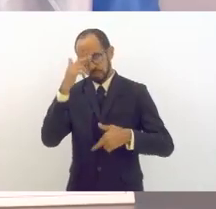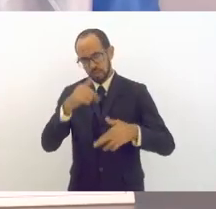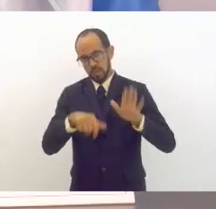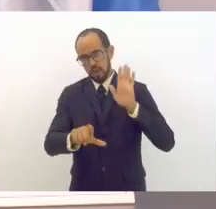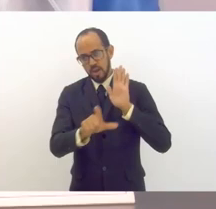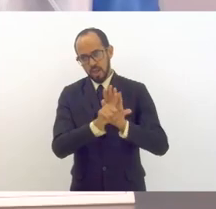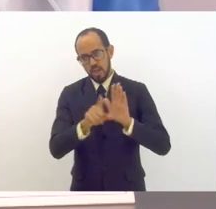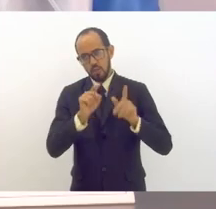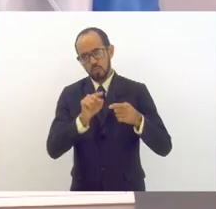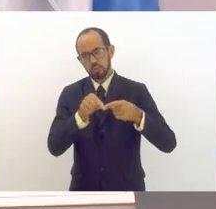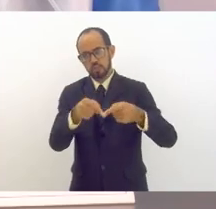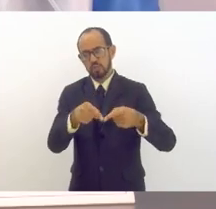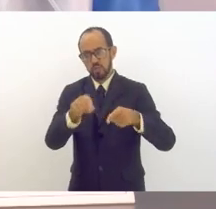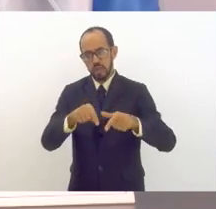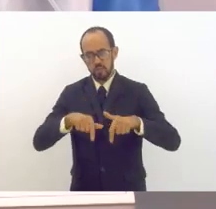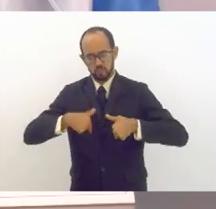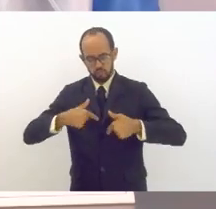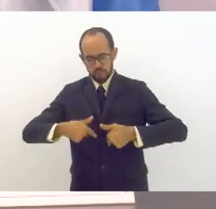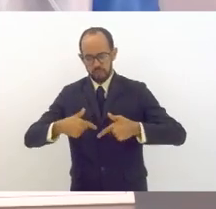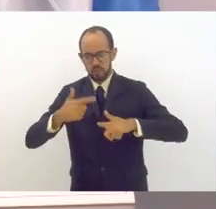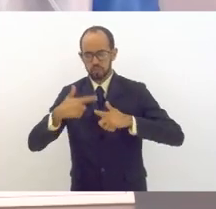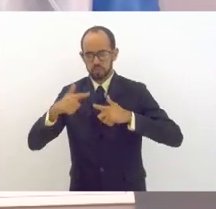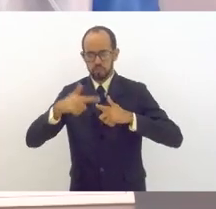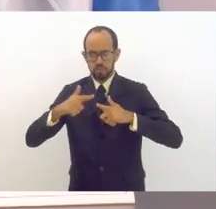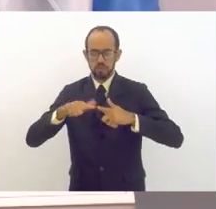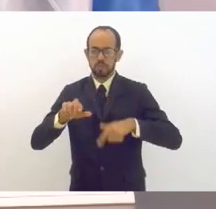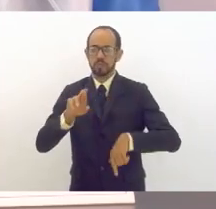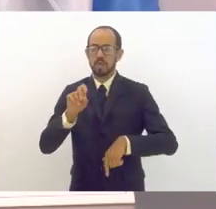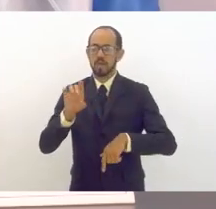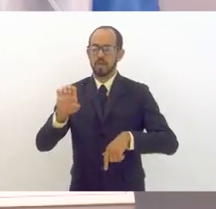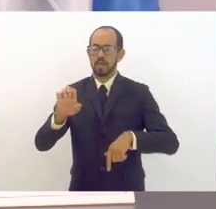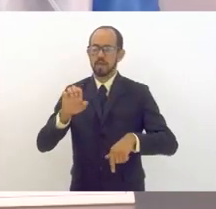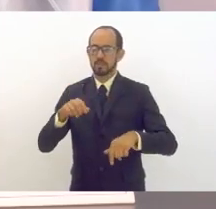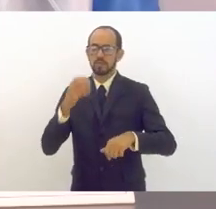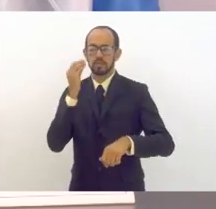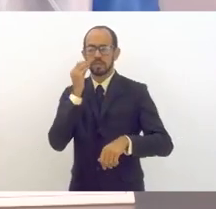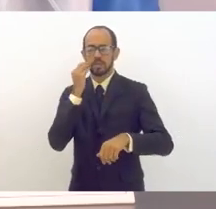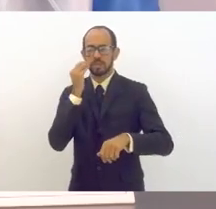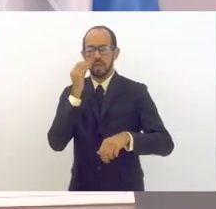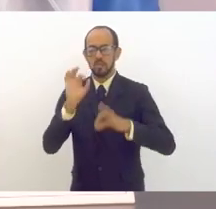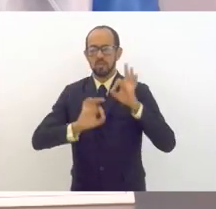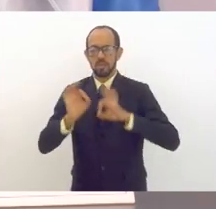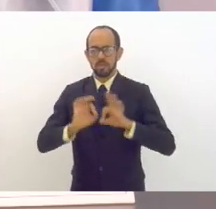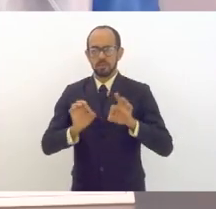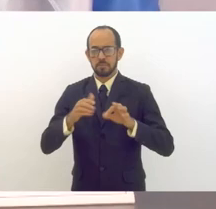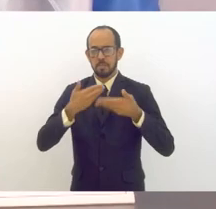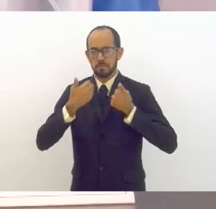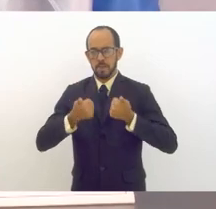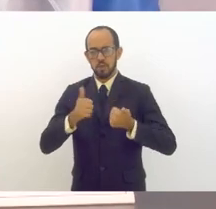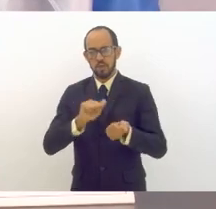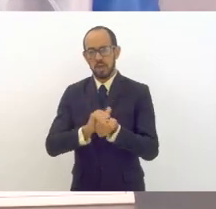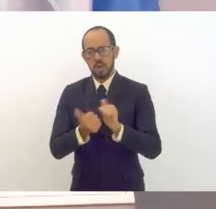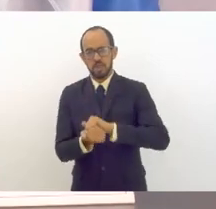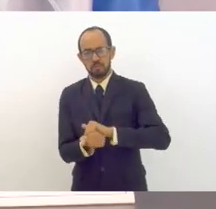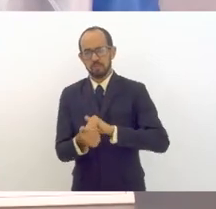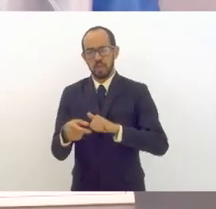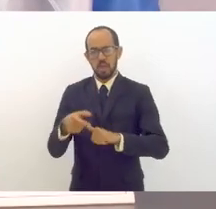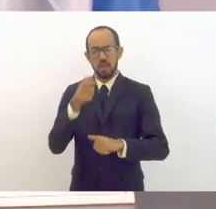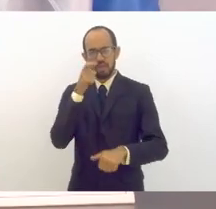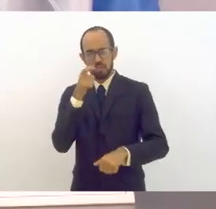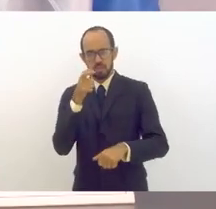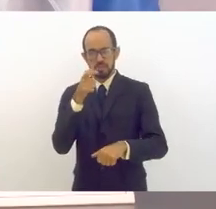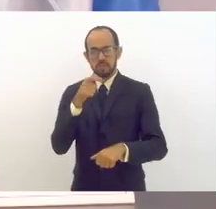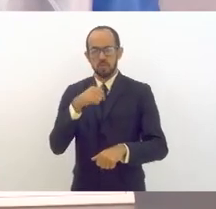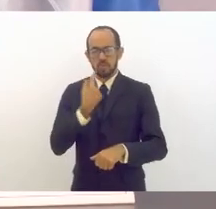ajudar a enfrentar os problemas da rede e buscar um planejamento para aperfeiçoar a atenção aos